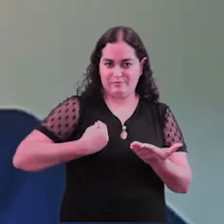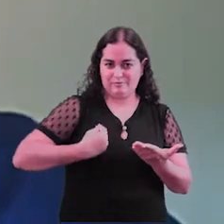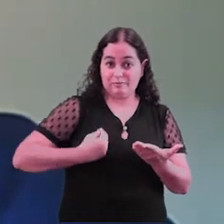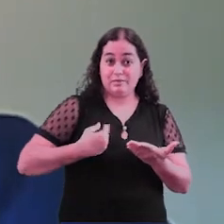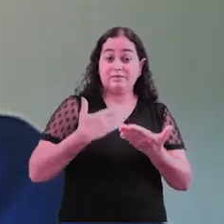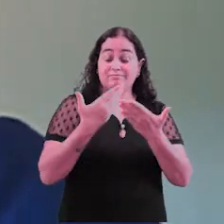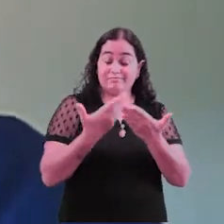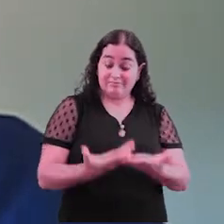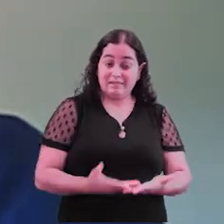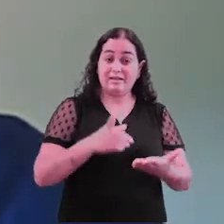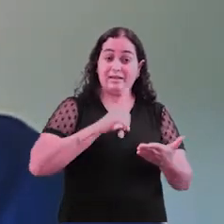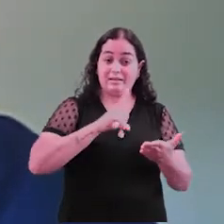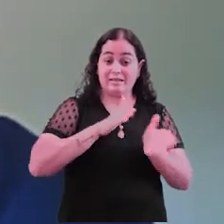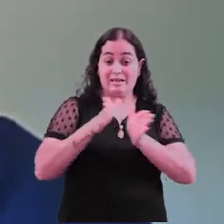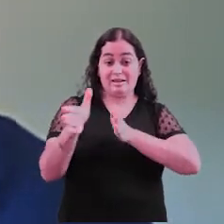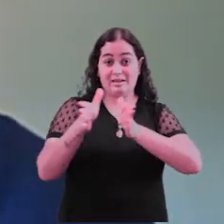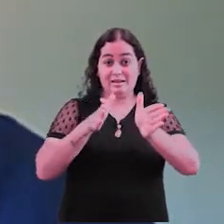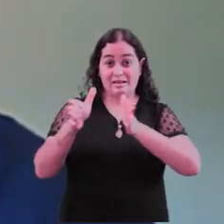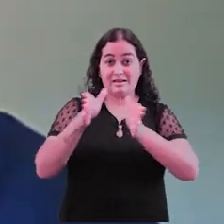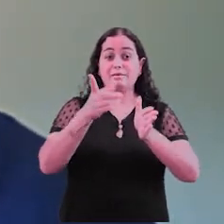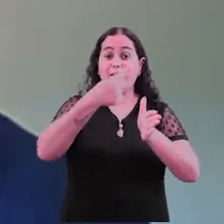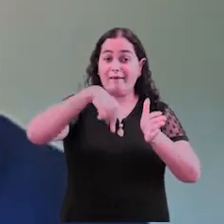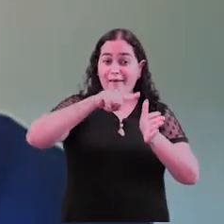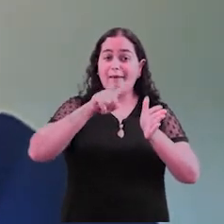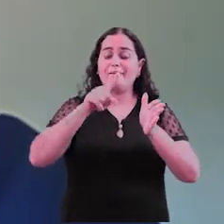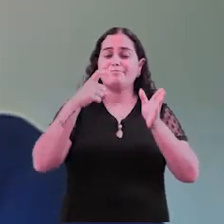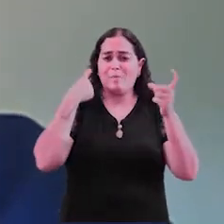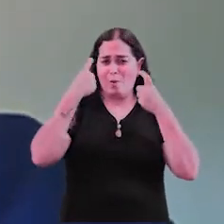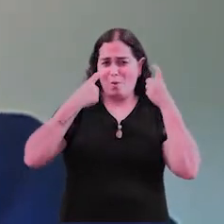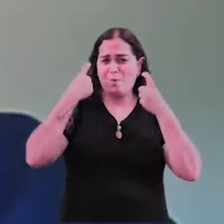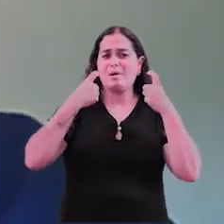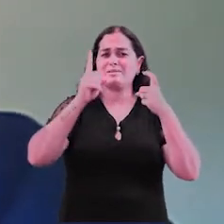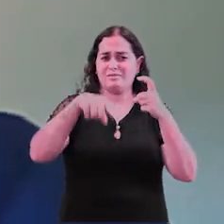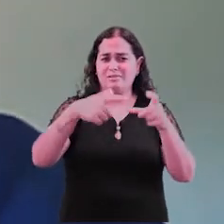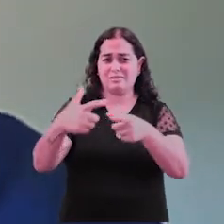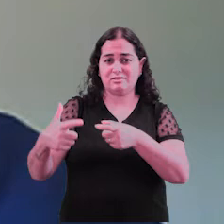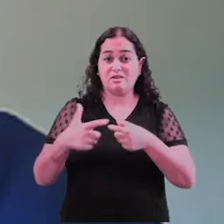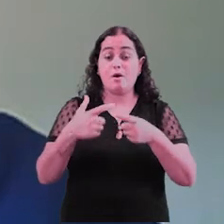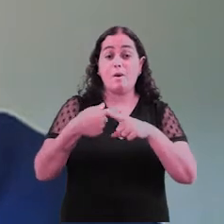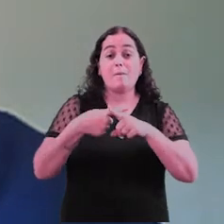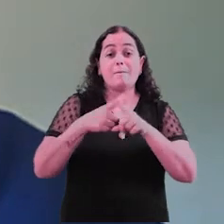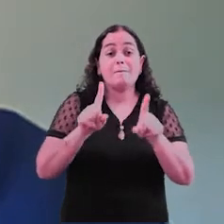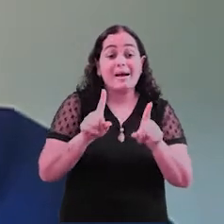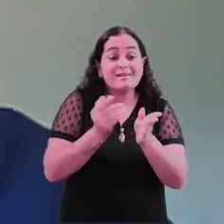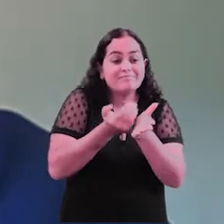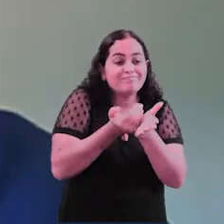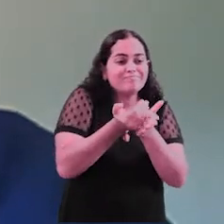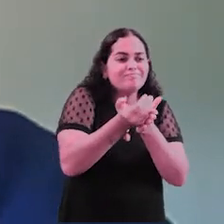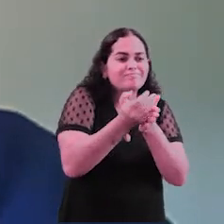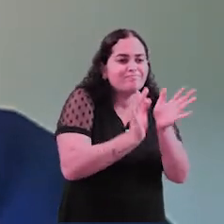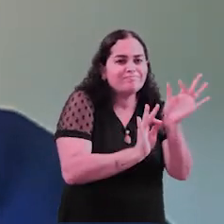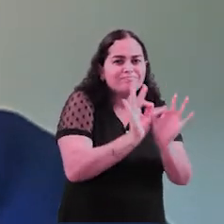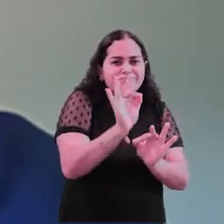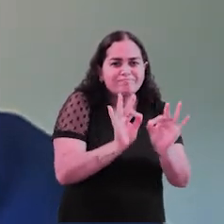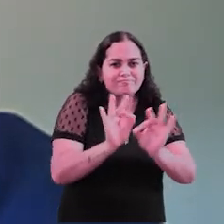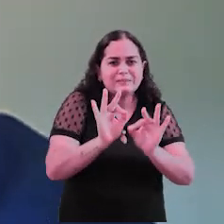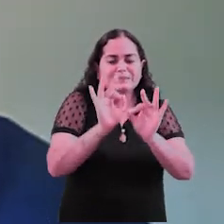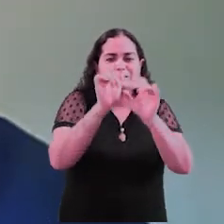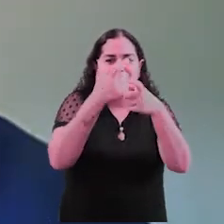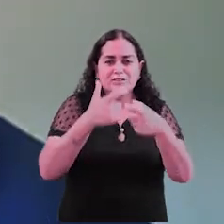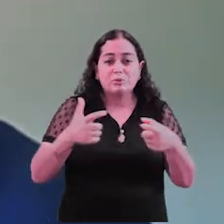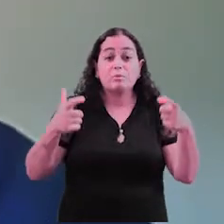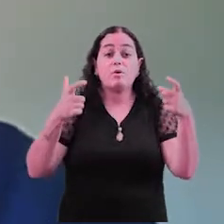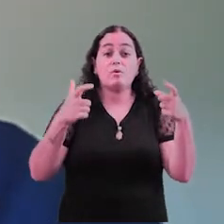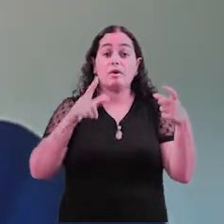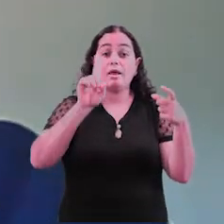que, apesar de a acessibilidade se mostrar uma preocupação destes espaços, as iniciativas para tal, em sua